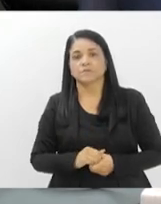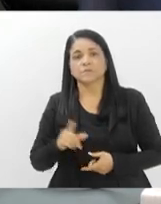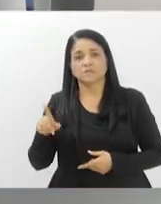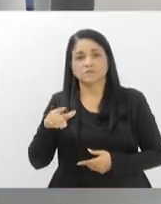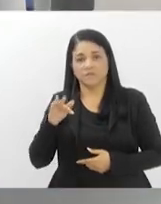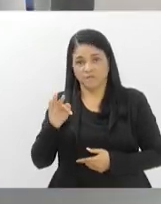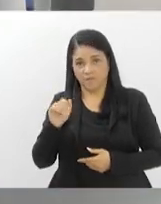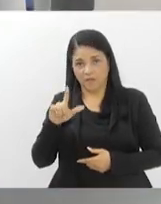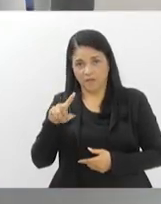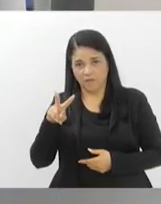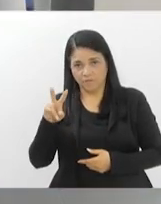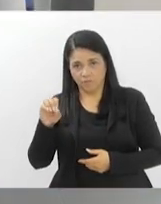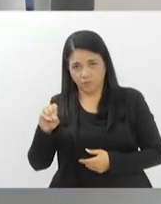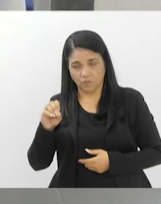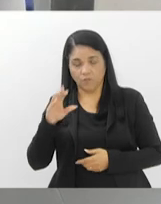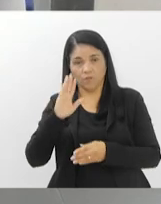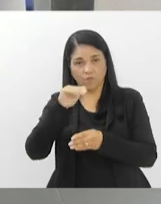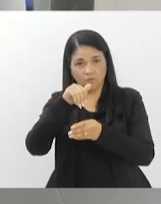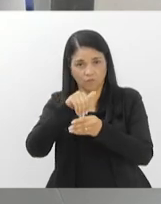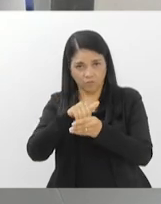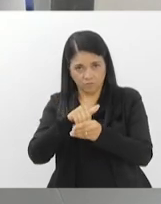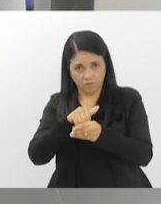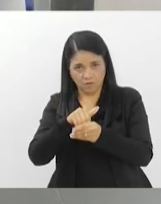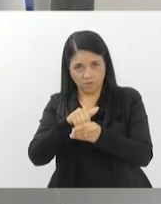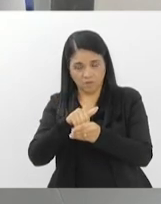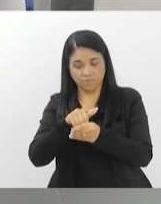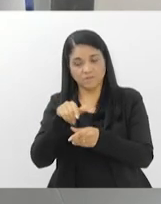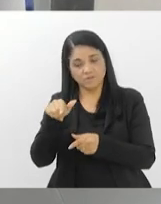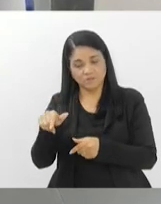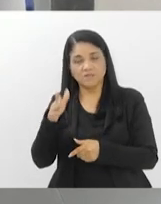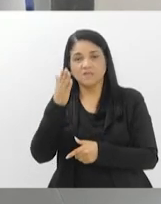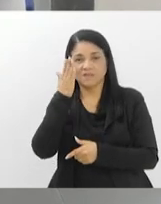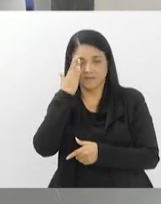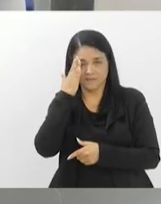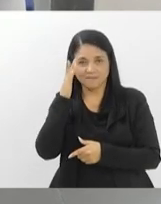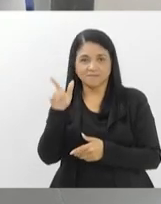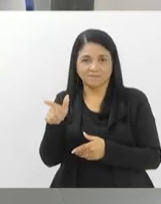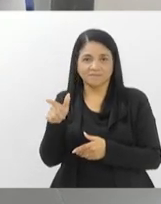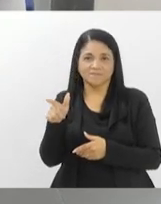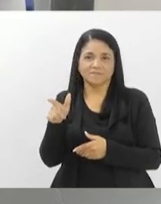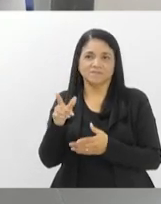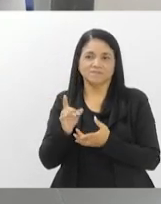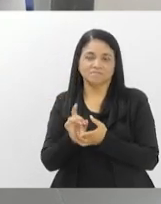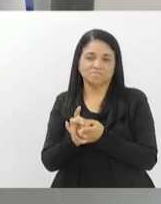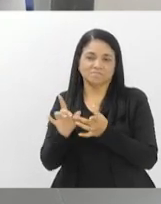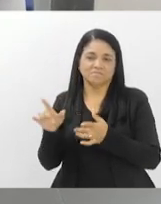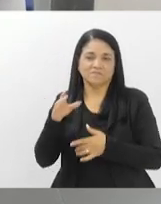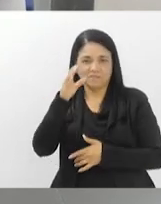Serafini votasse na Célia, eu sei que ele é um cavaleiro, ele abriria a mão para a Célia.